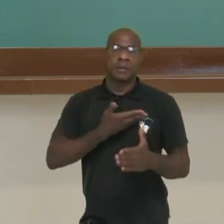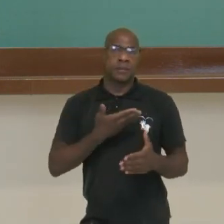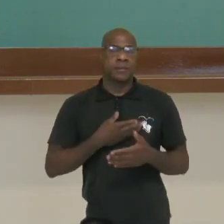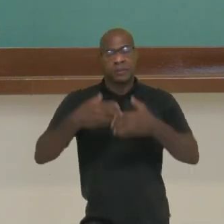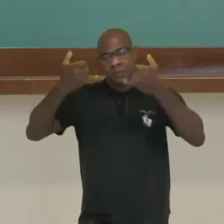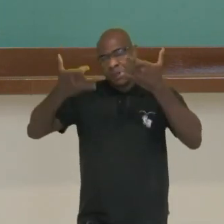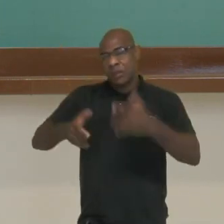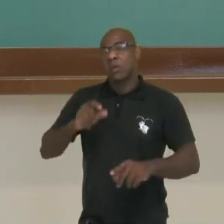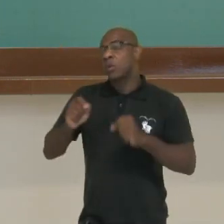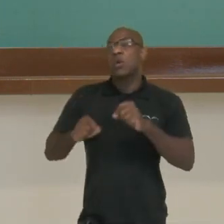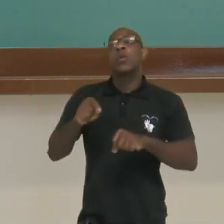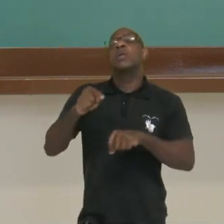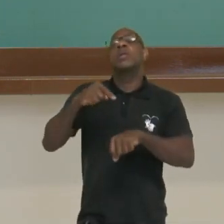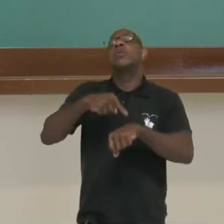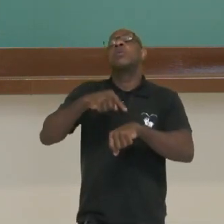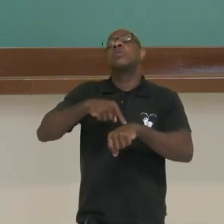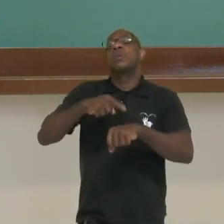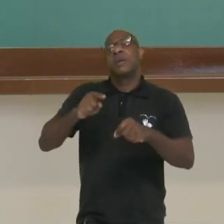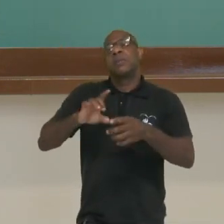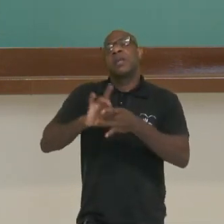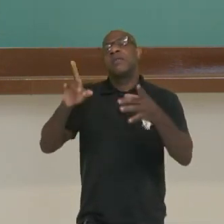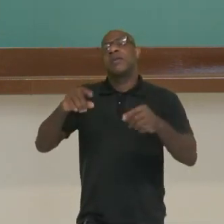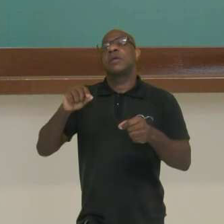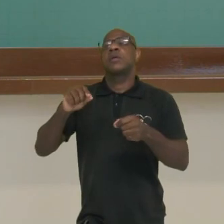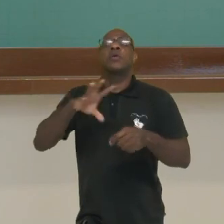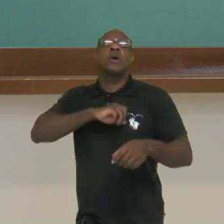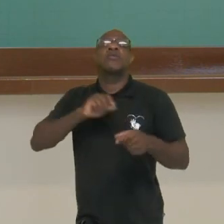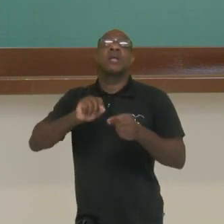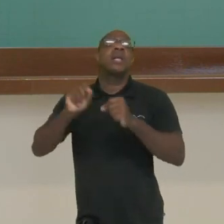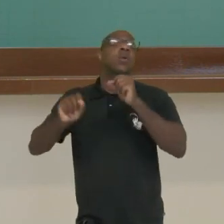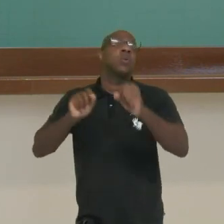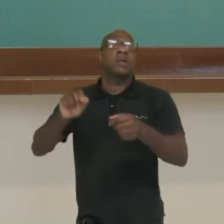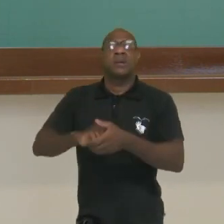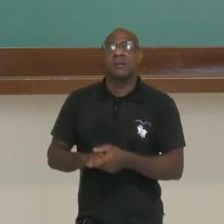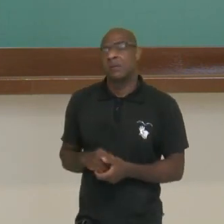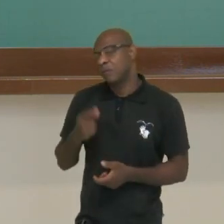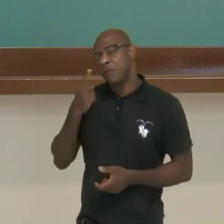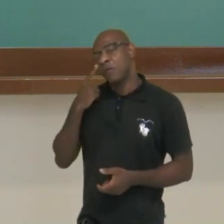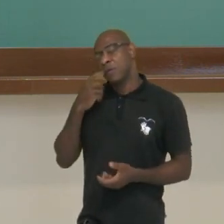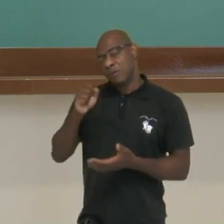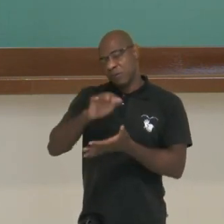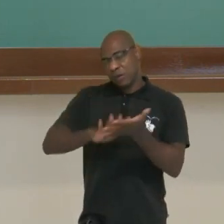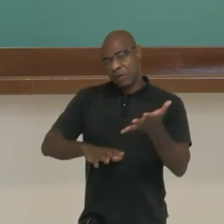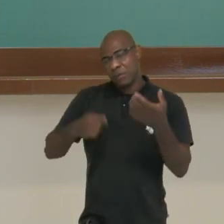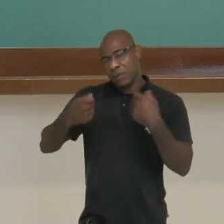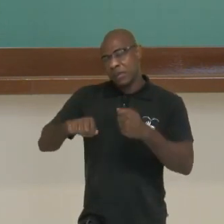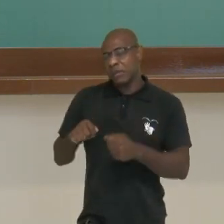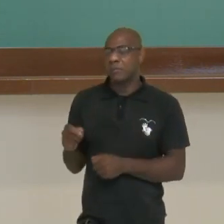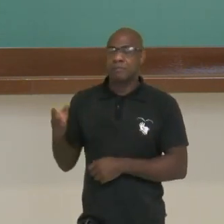os passatempos e interesses. Nós já vimos que, com esse exercício, vocês precisam ouvir